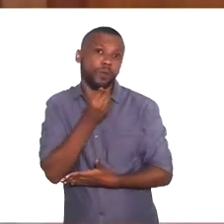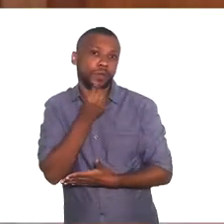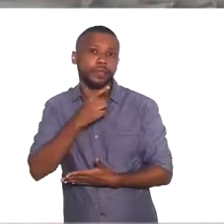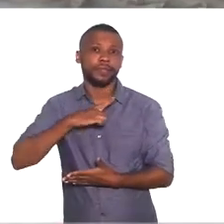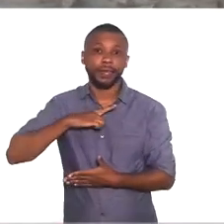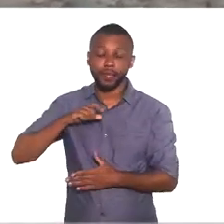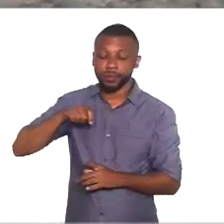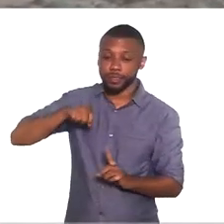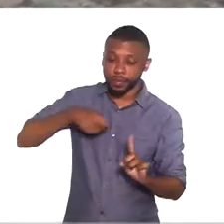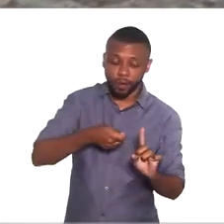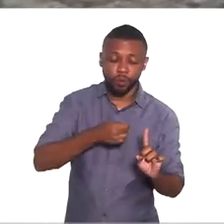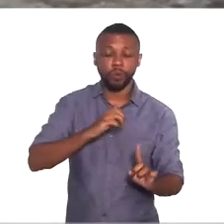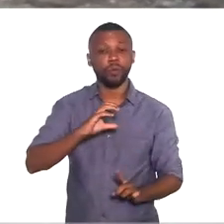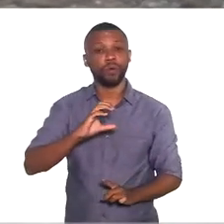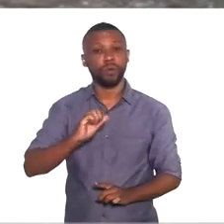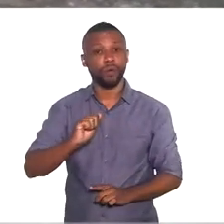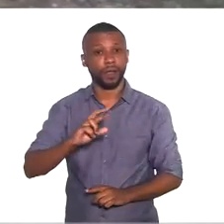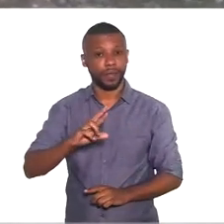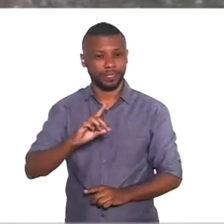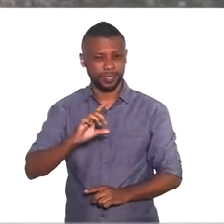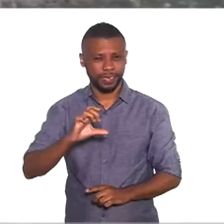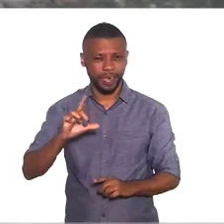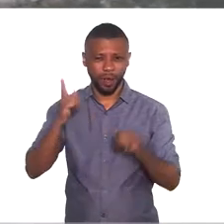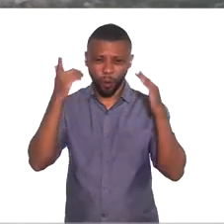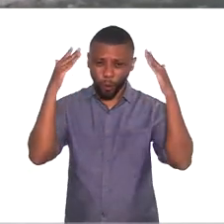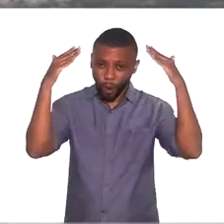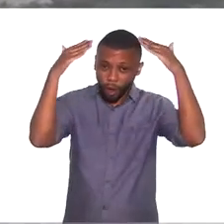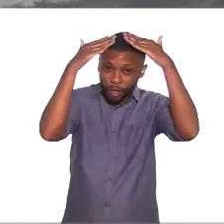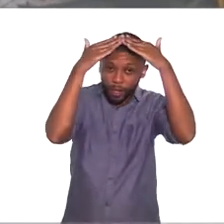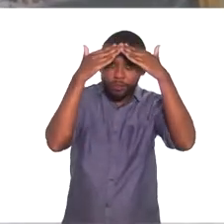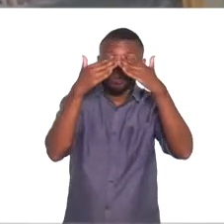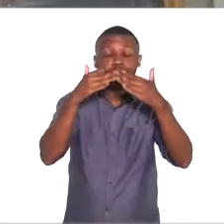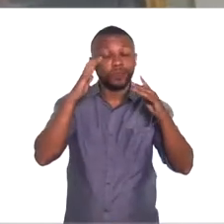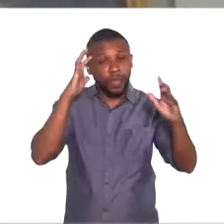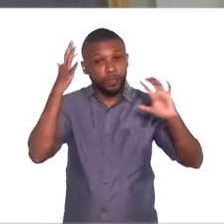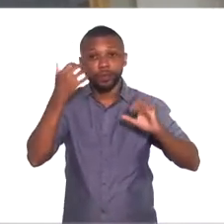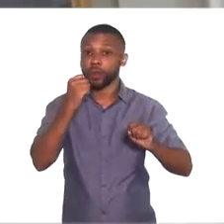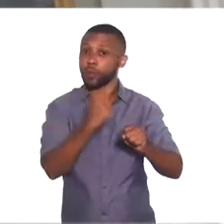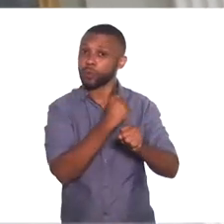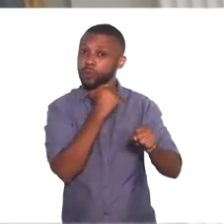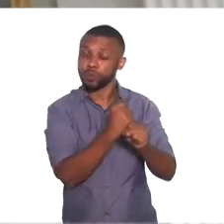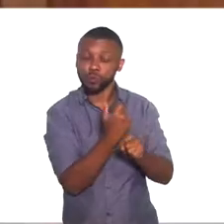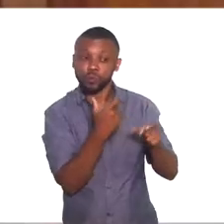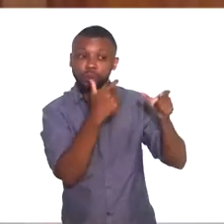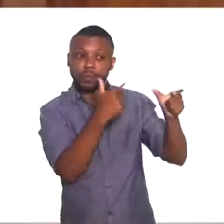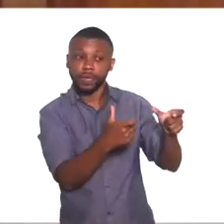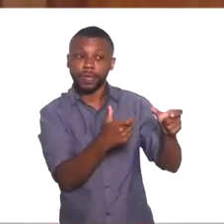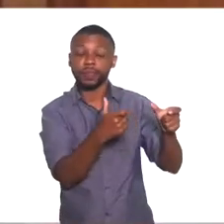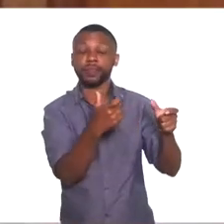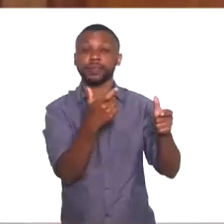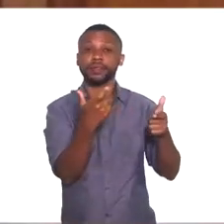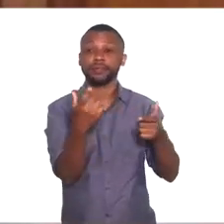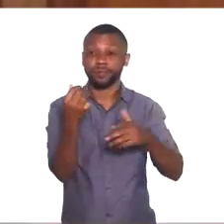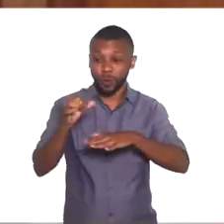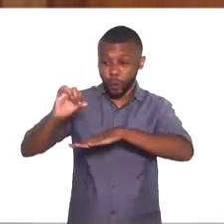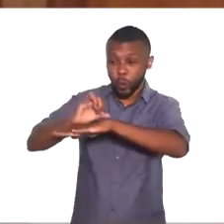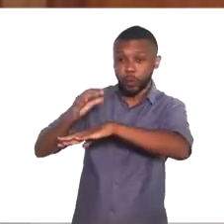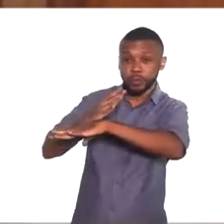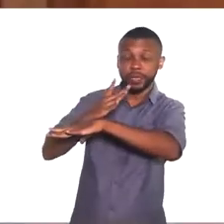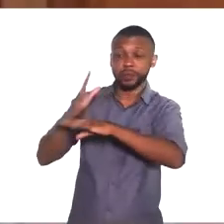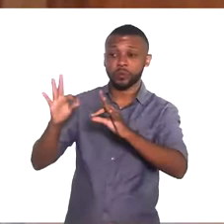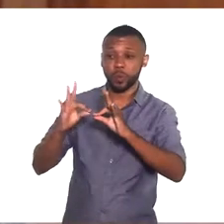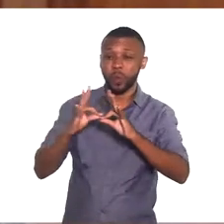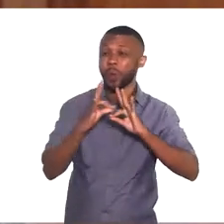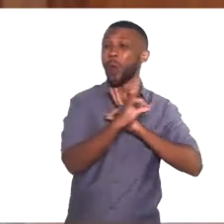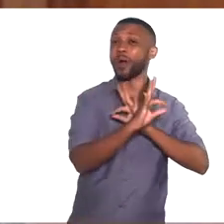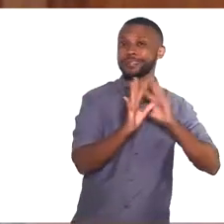se possibilidade ter um Cardeal fizeram construir realmente um local especial e que ficasse longe do